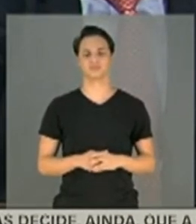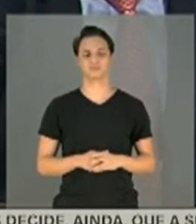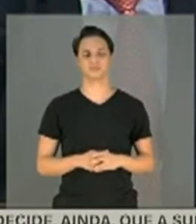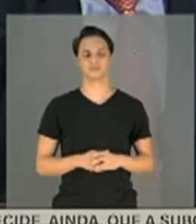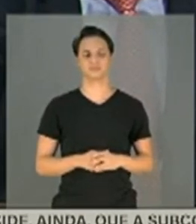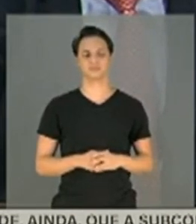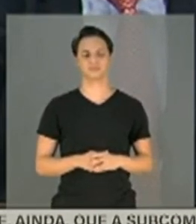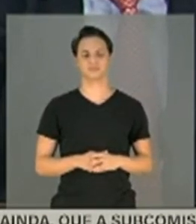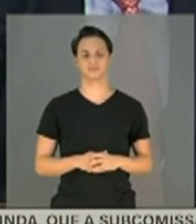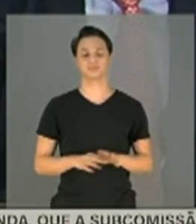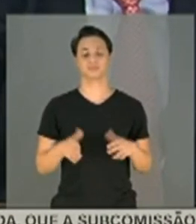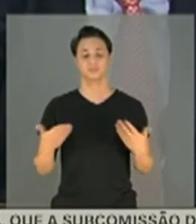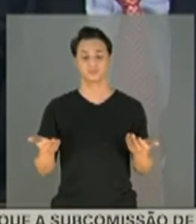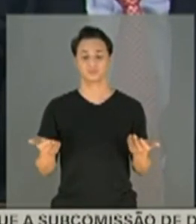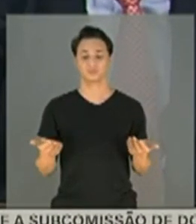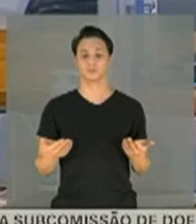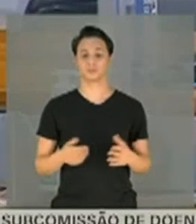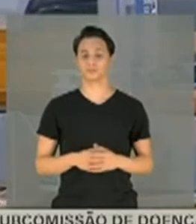encerrar aqui, não tenho